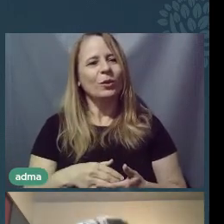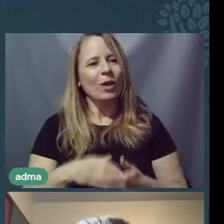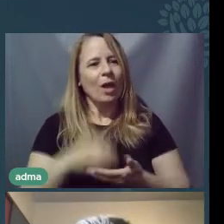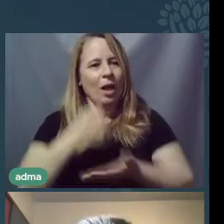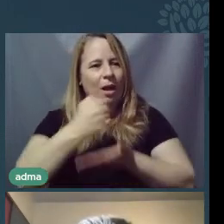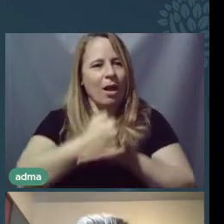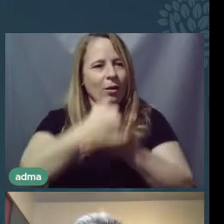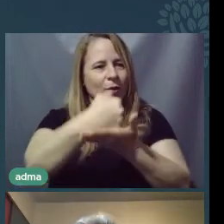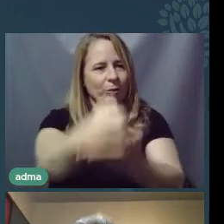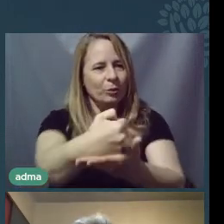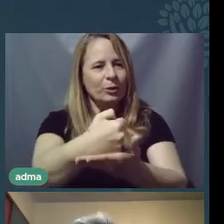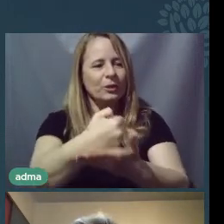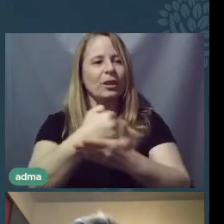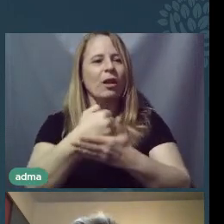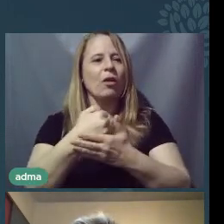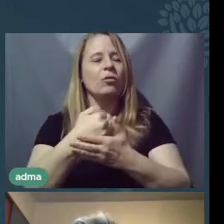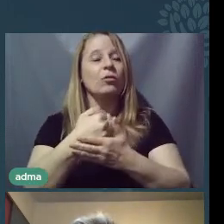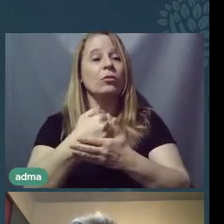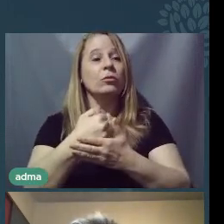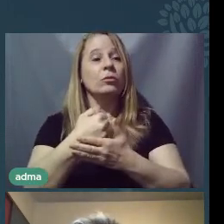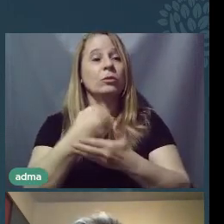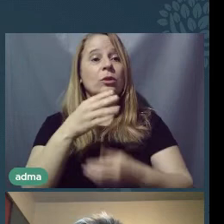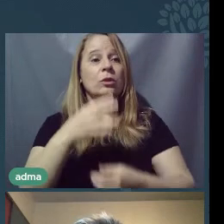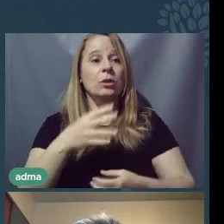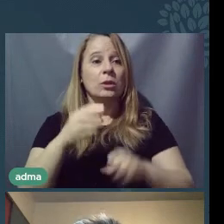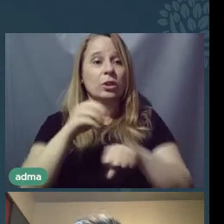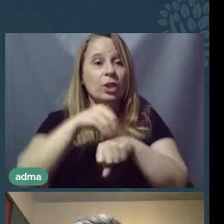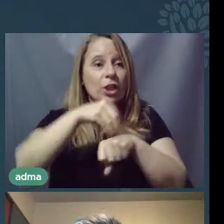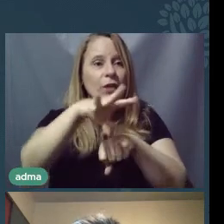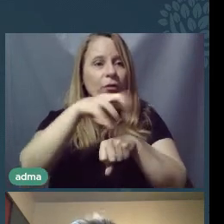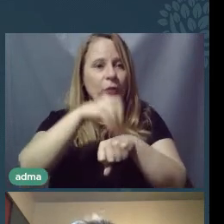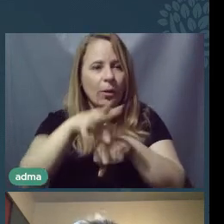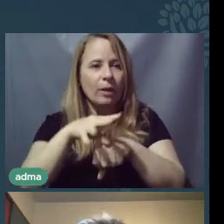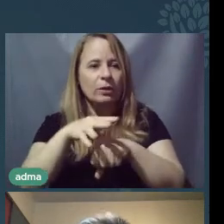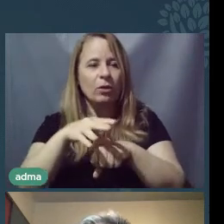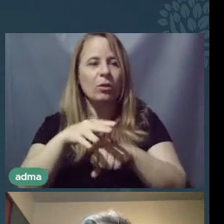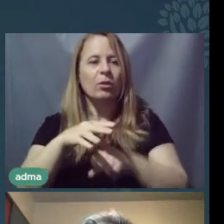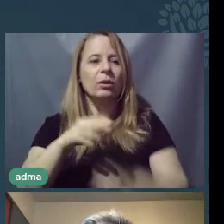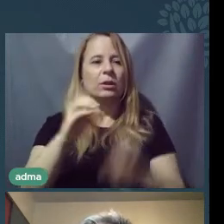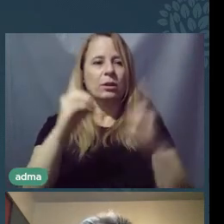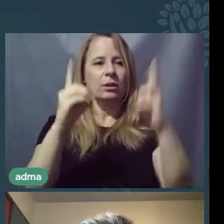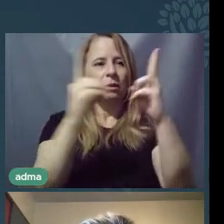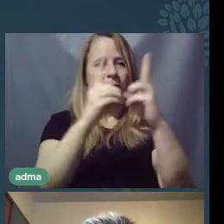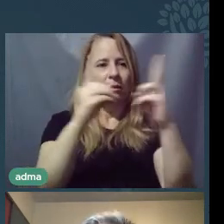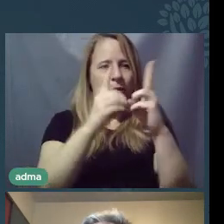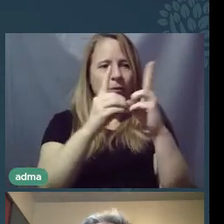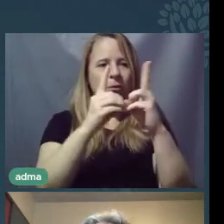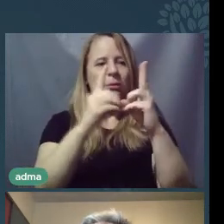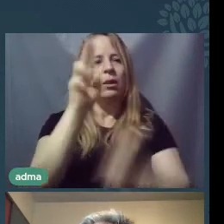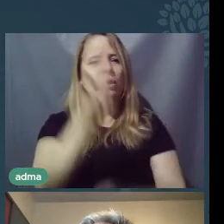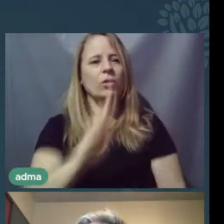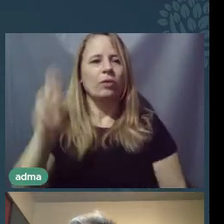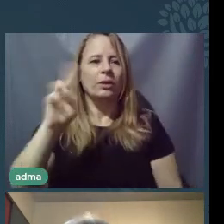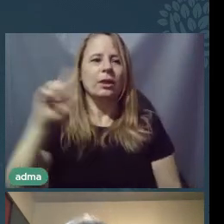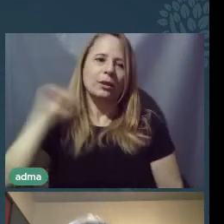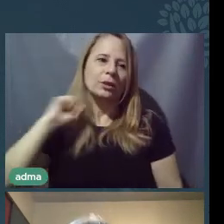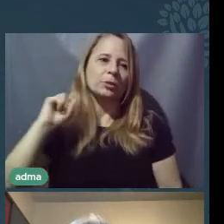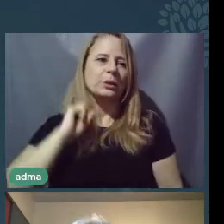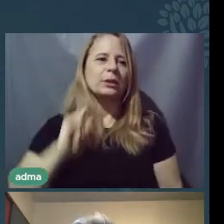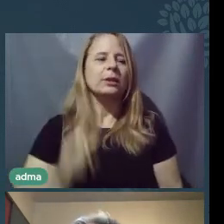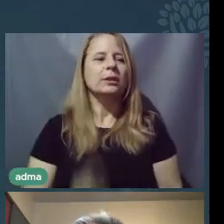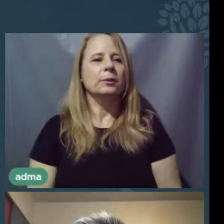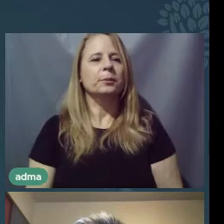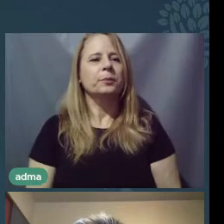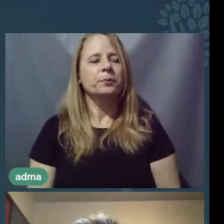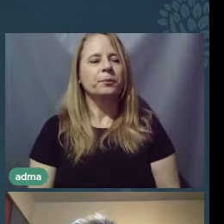contribuição, nessa colaboração acadêmica que existe entre as nossas duas instituições. Nós vamos conversar, então, sobre